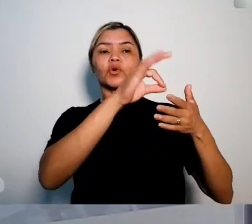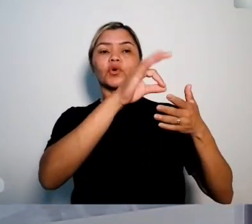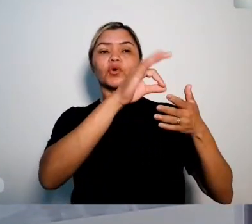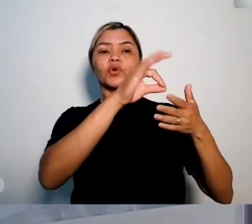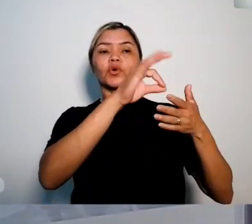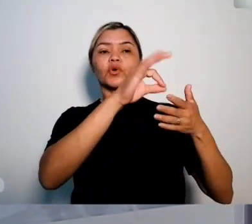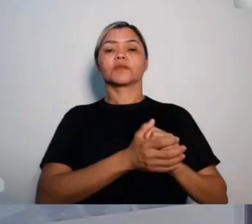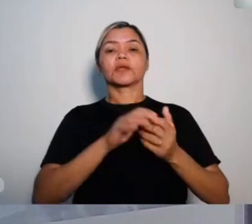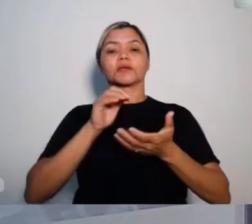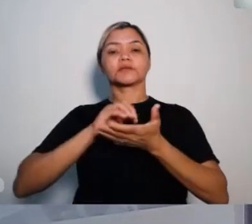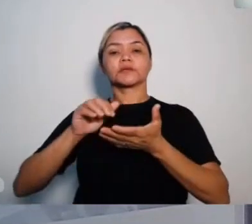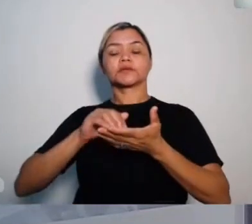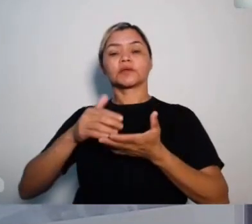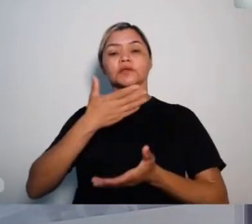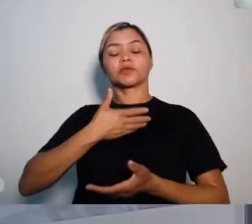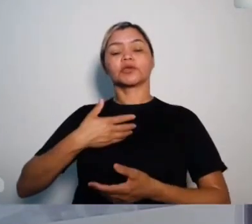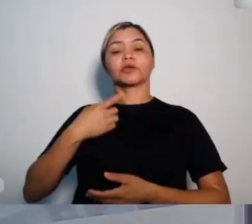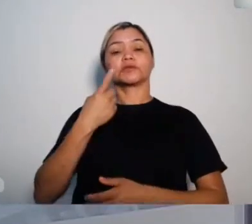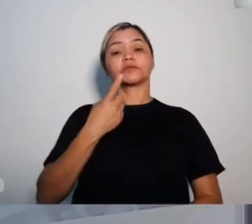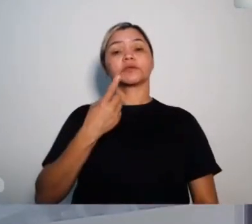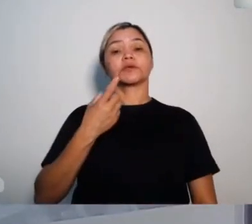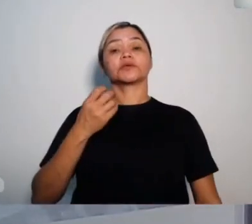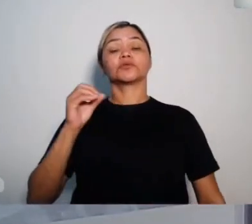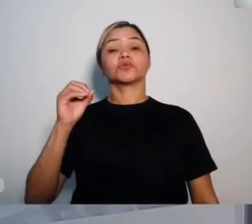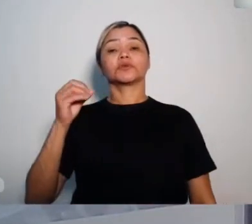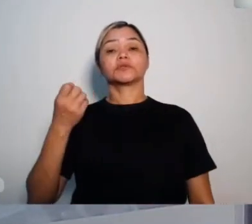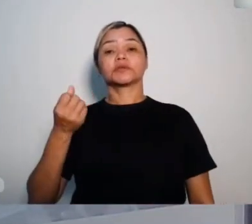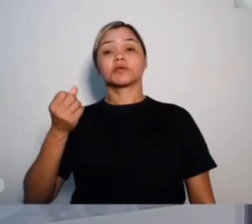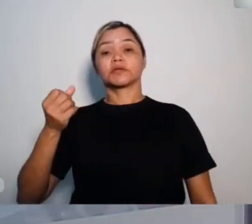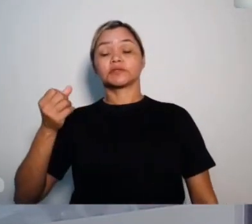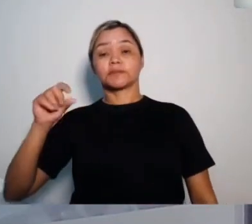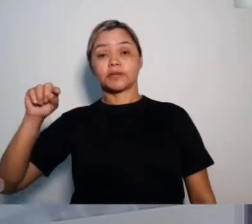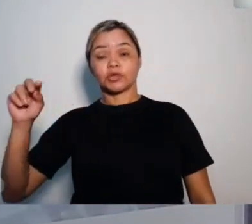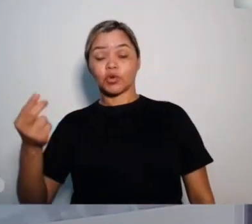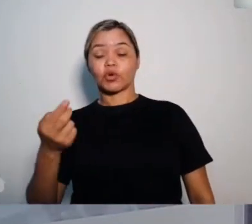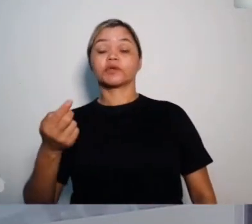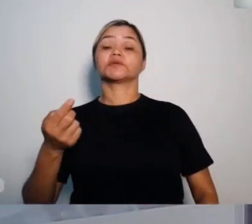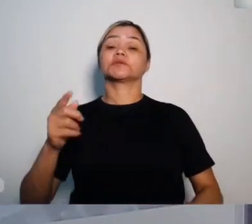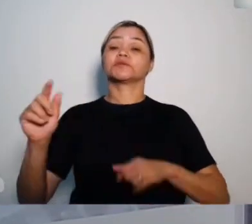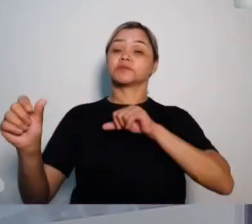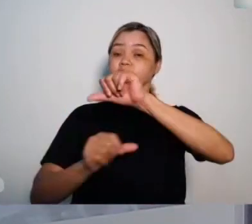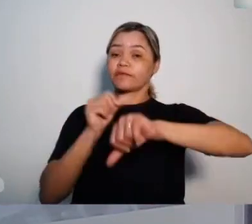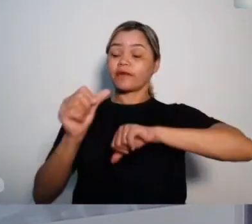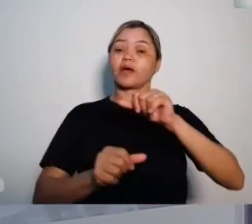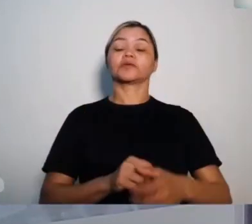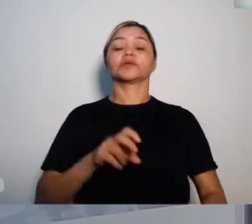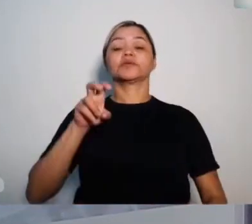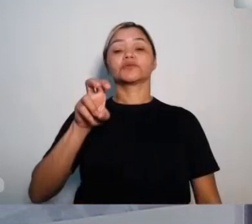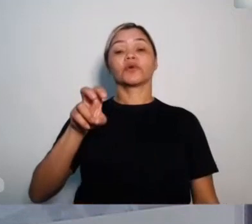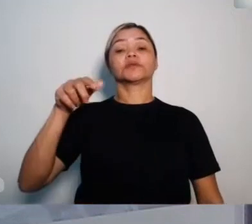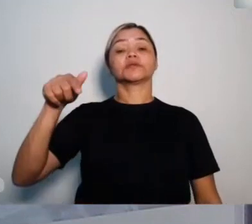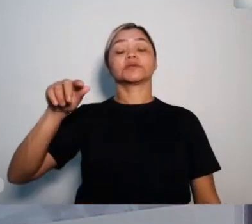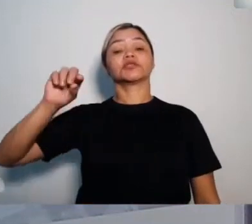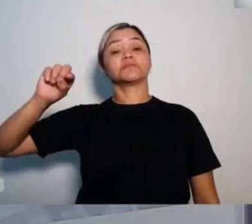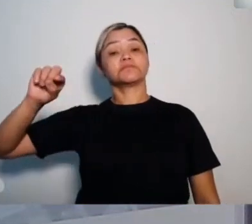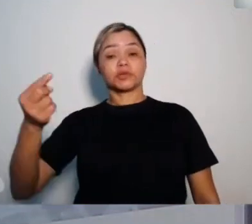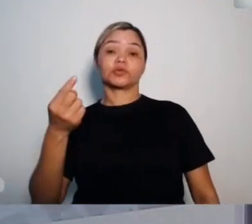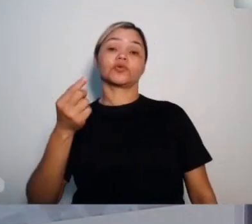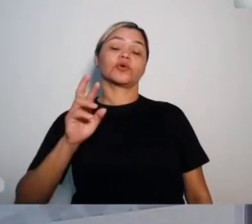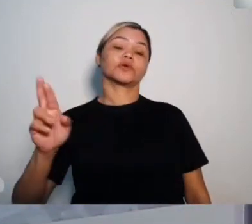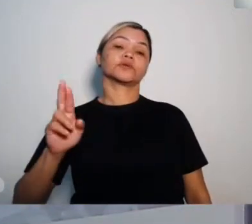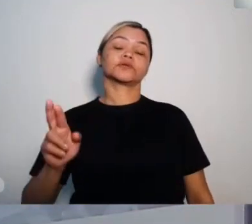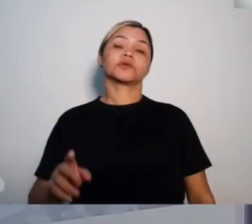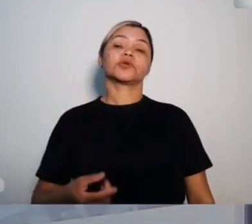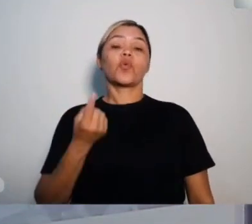colocado 106 milhões, estava errado. Era 57 milhões. Então, um